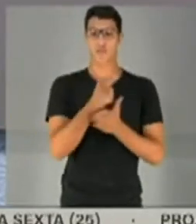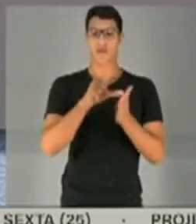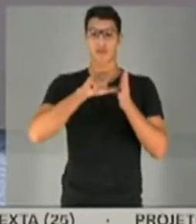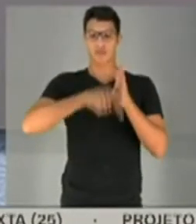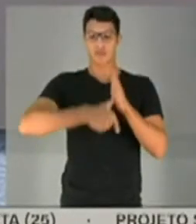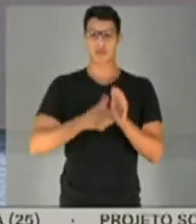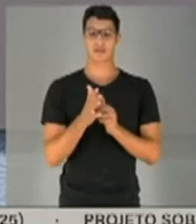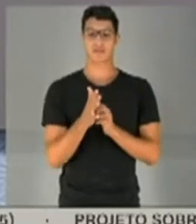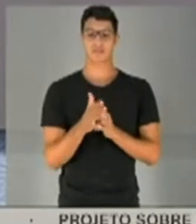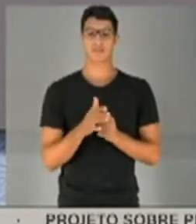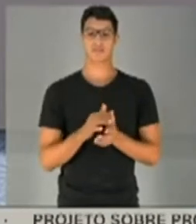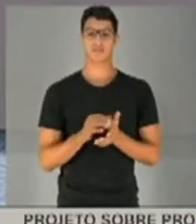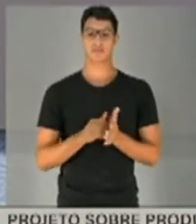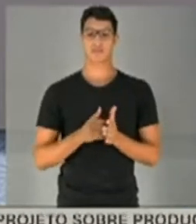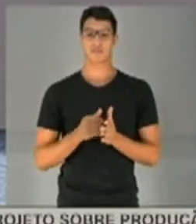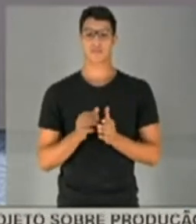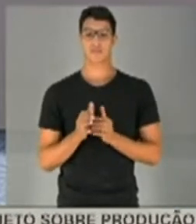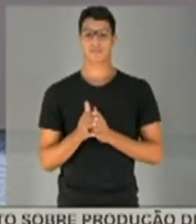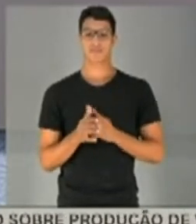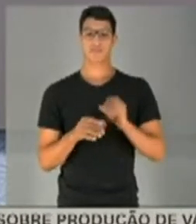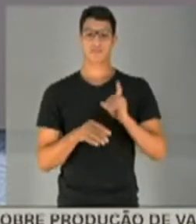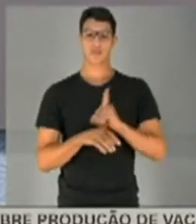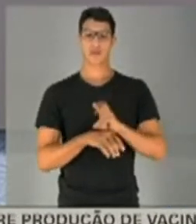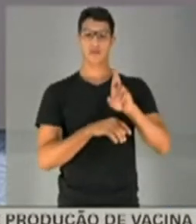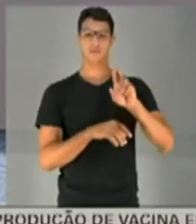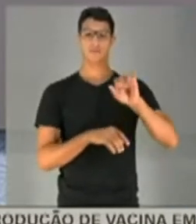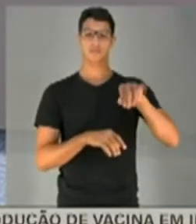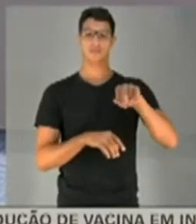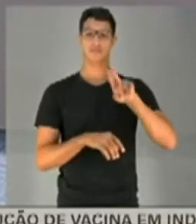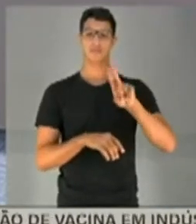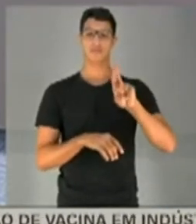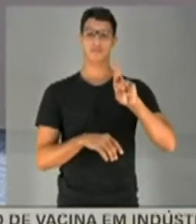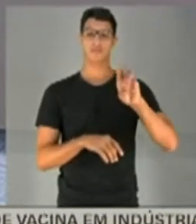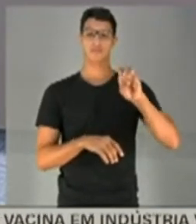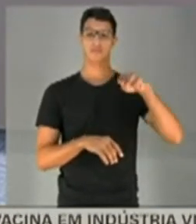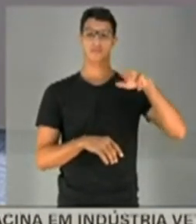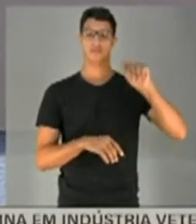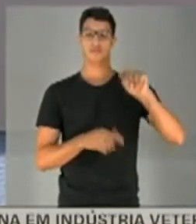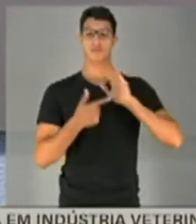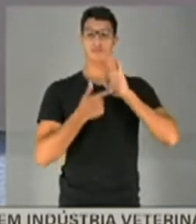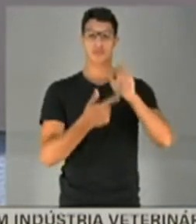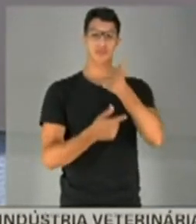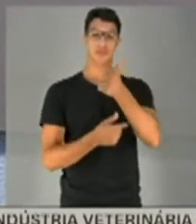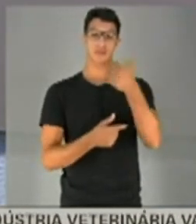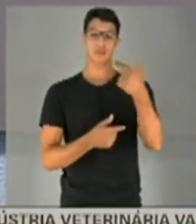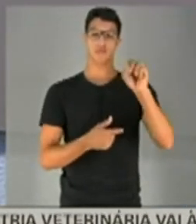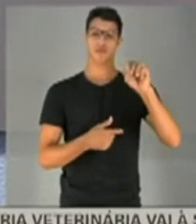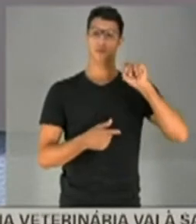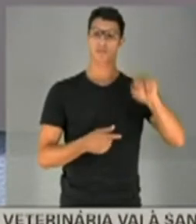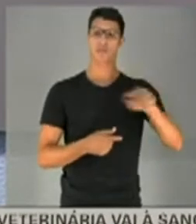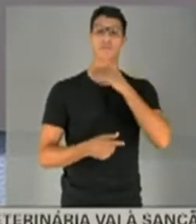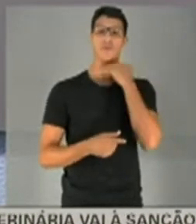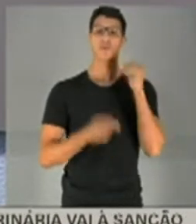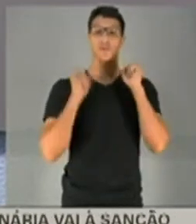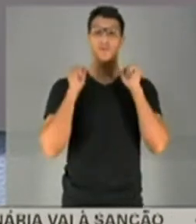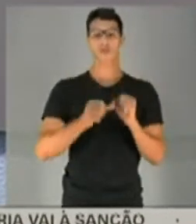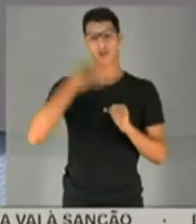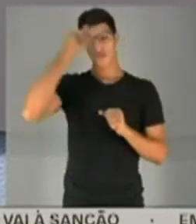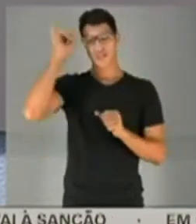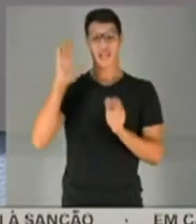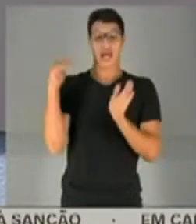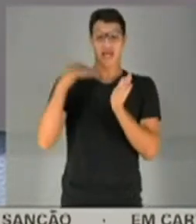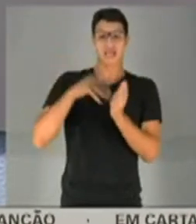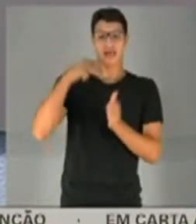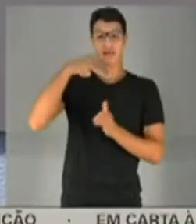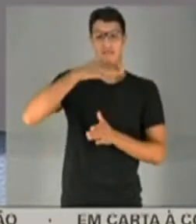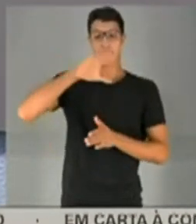vacinas. Então, a doutora Jurema mostrou 120 mil mortes que poderiam ter sido evitadas só até março